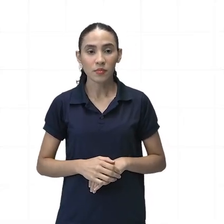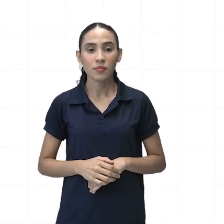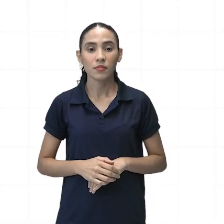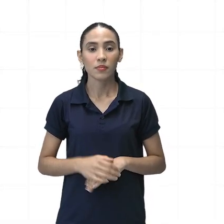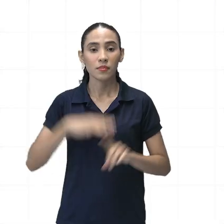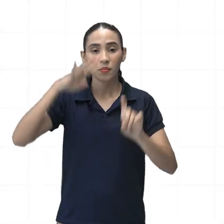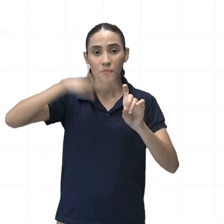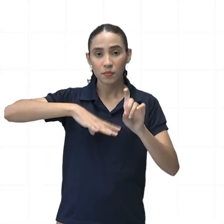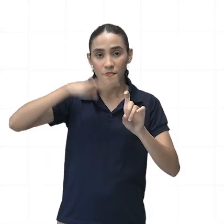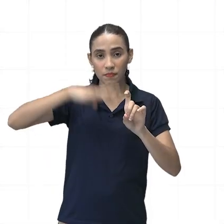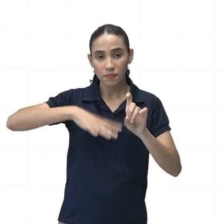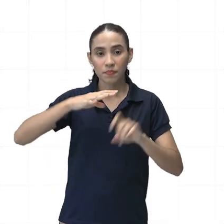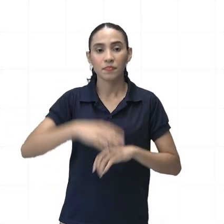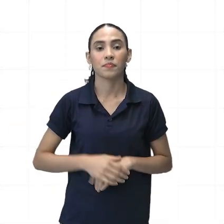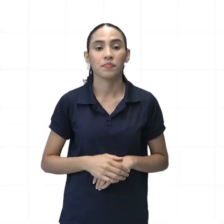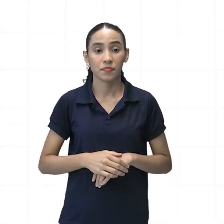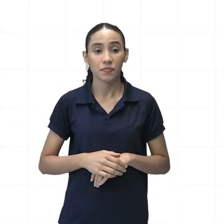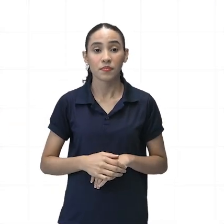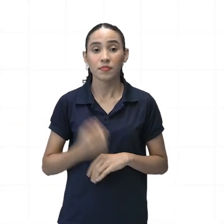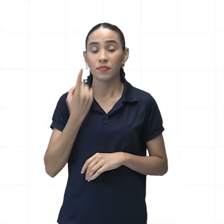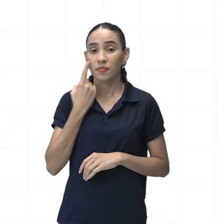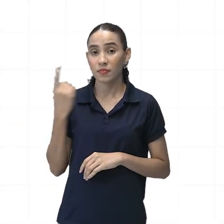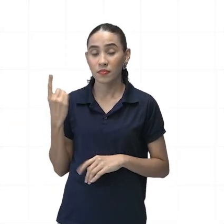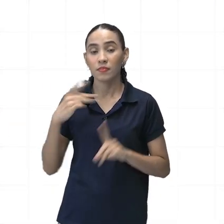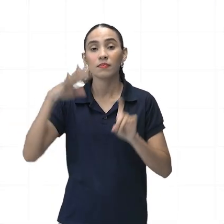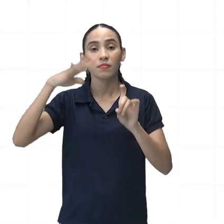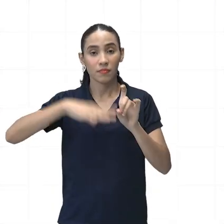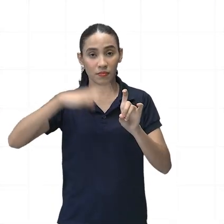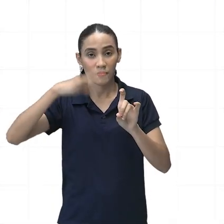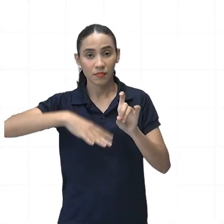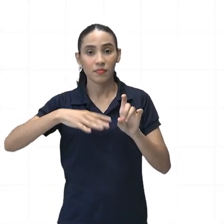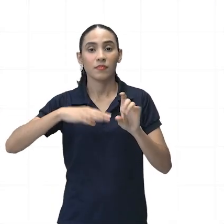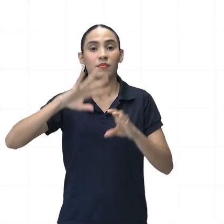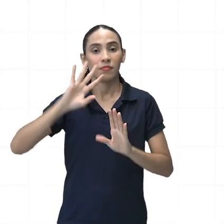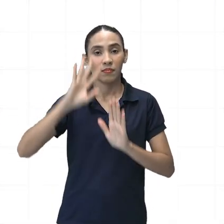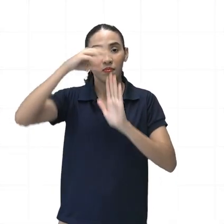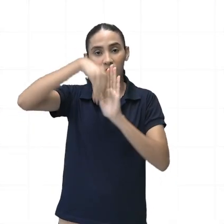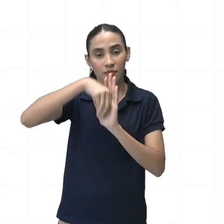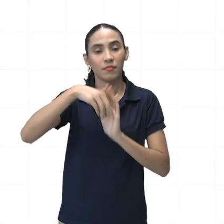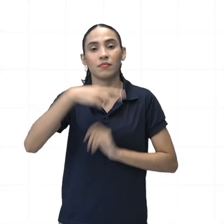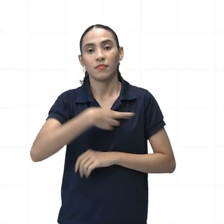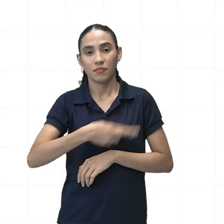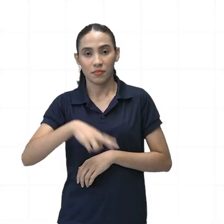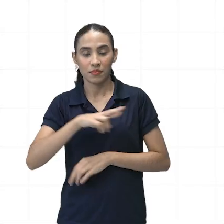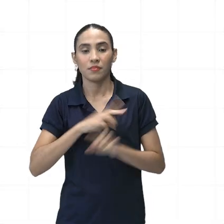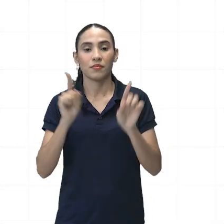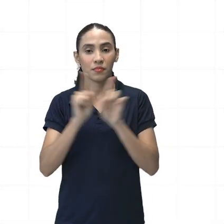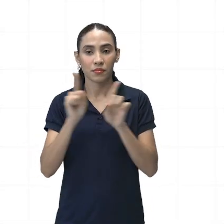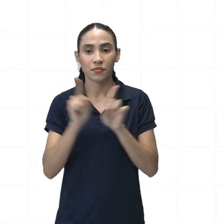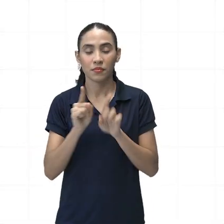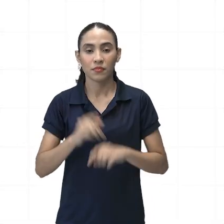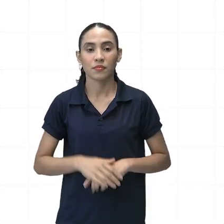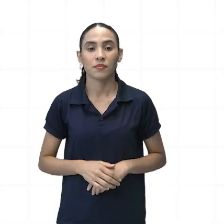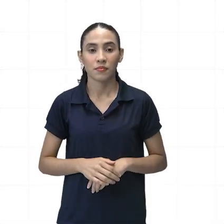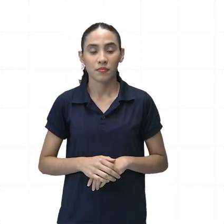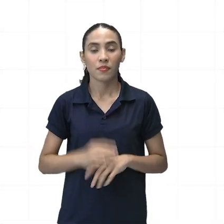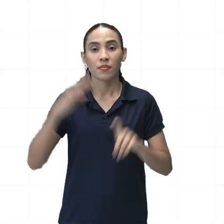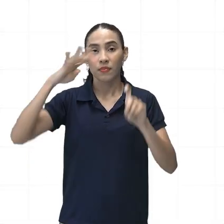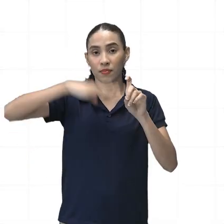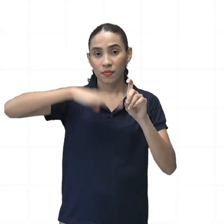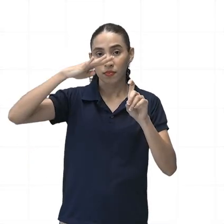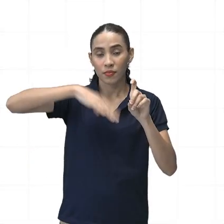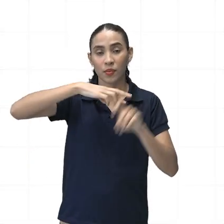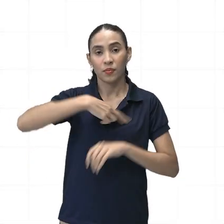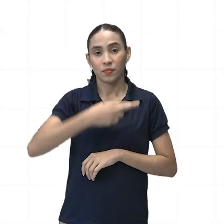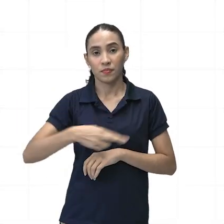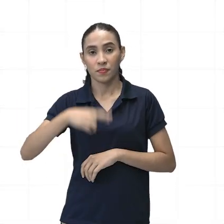Nos mitos de origem, olha, o mito ele é um elemento que constitui as religiões, está presente nas religiões. Nos mitos de